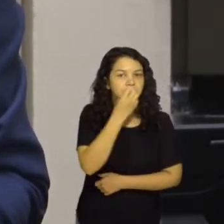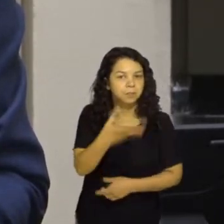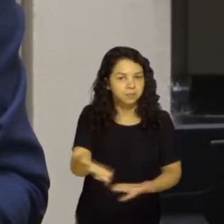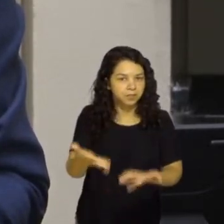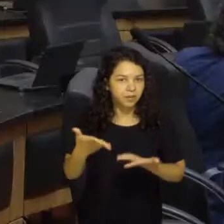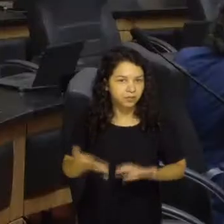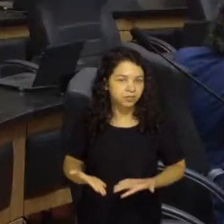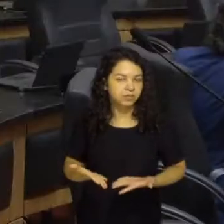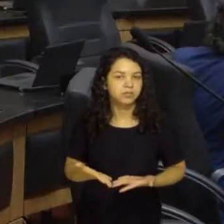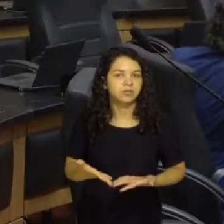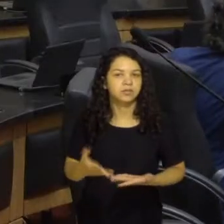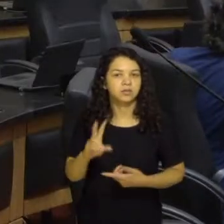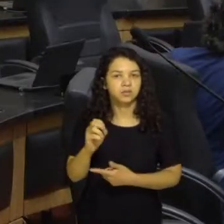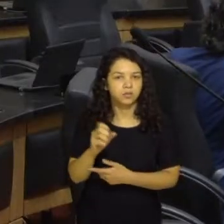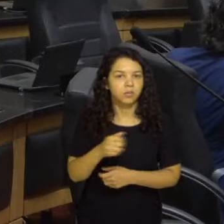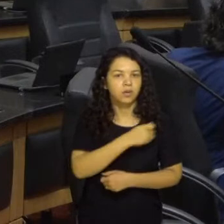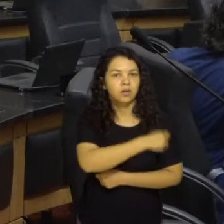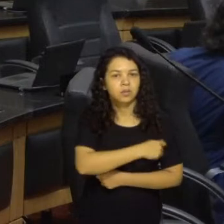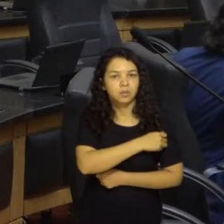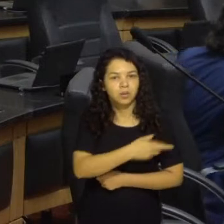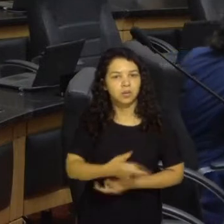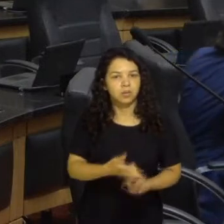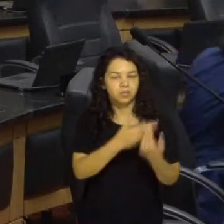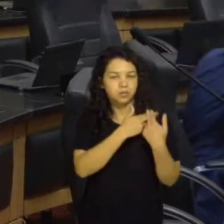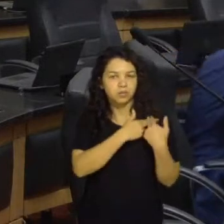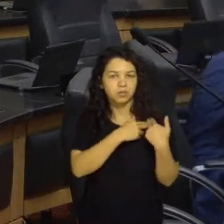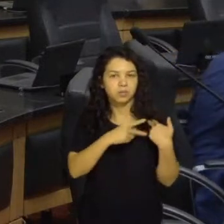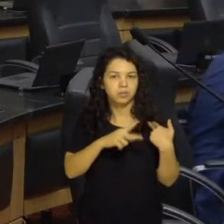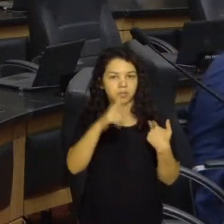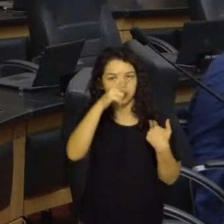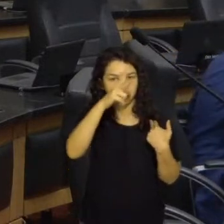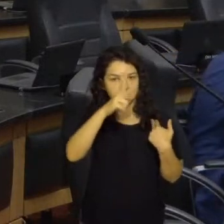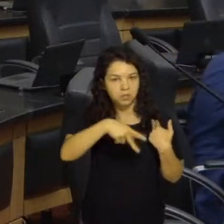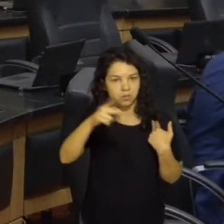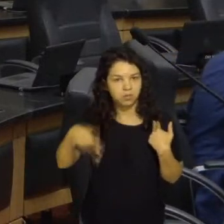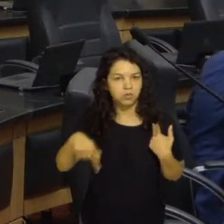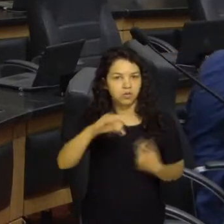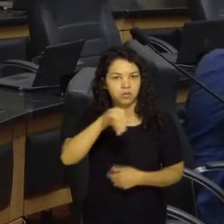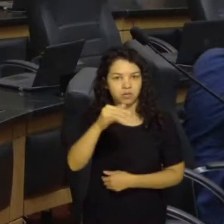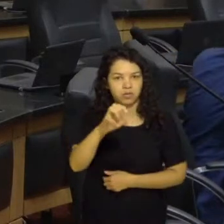bem-vindos, os 50 alunos. A responsável é a professora Jéssica